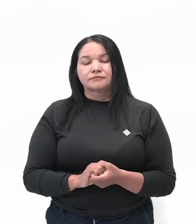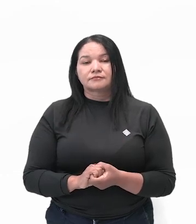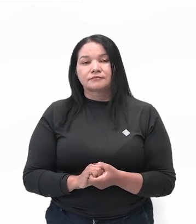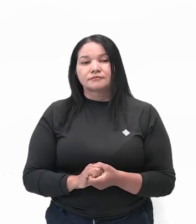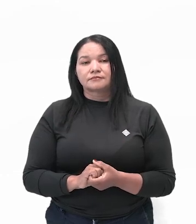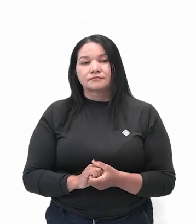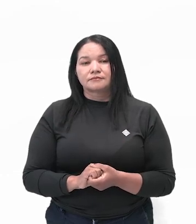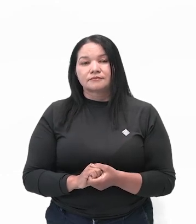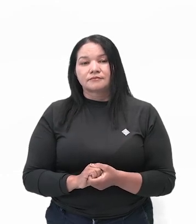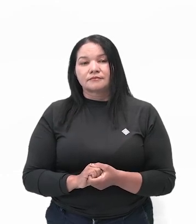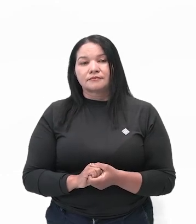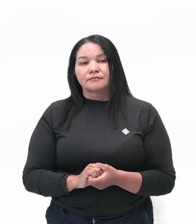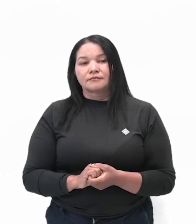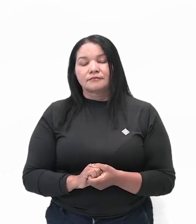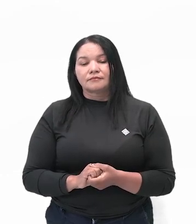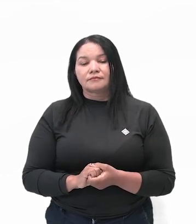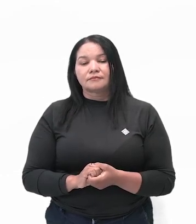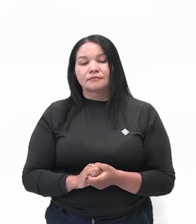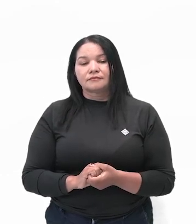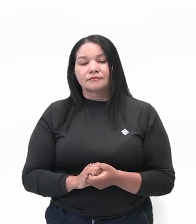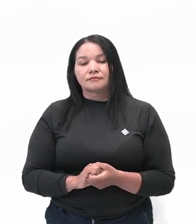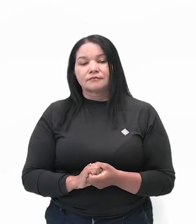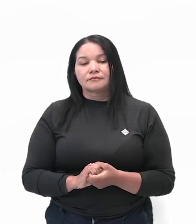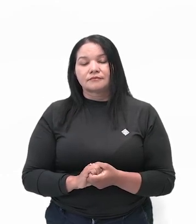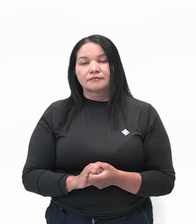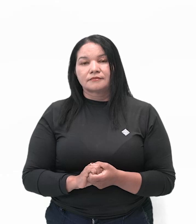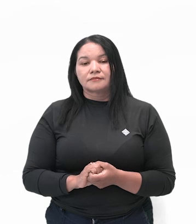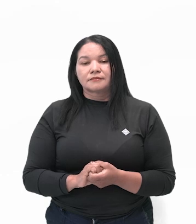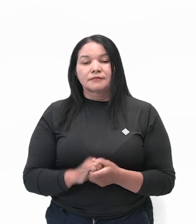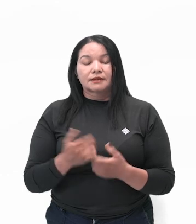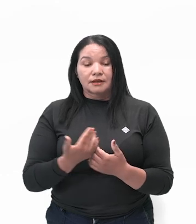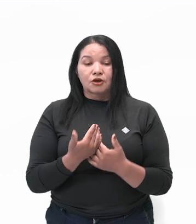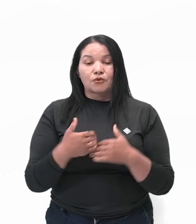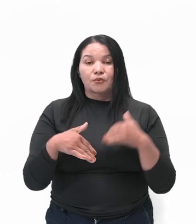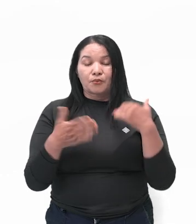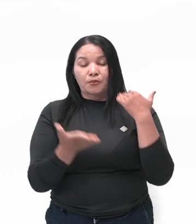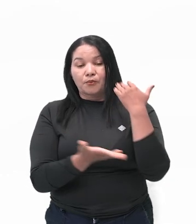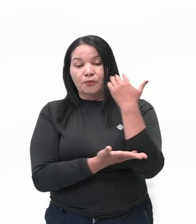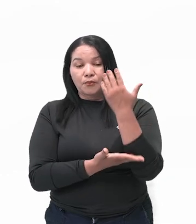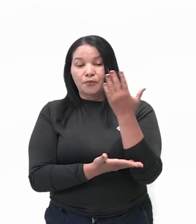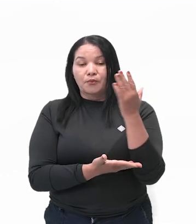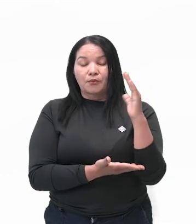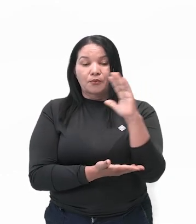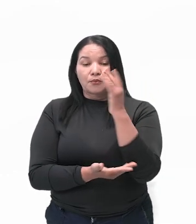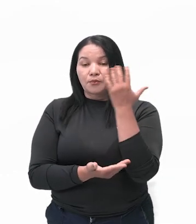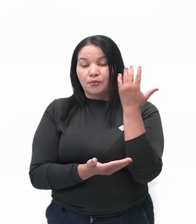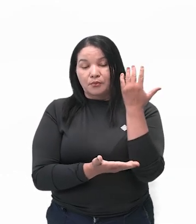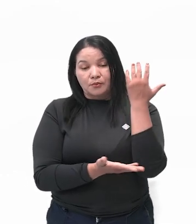deforestation, um negativo aqui, que é o desmatamento no caso, né?